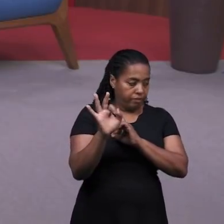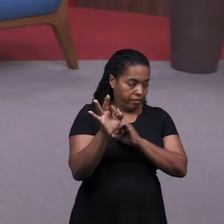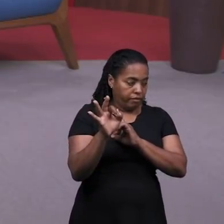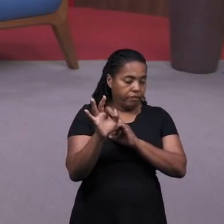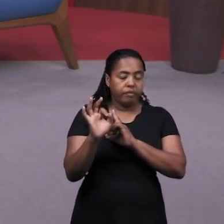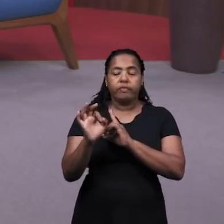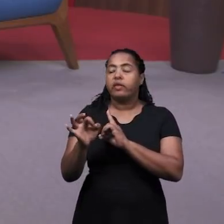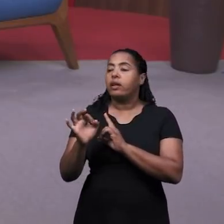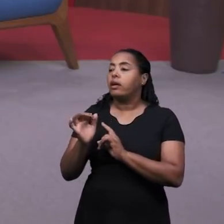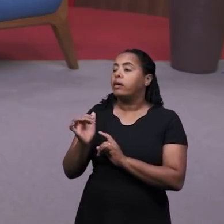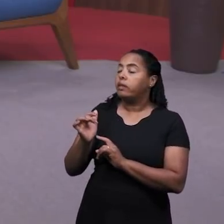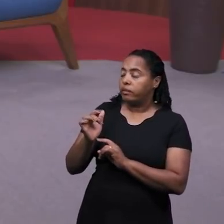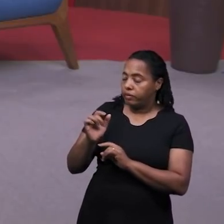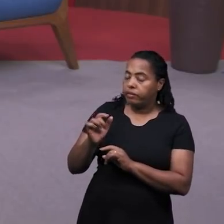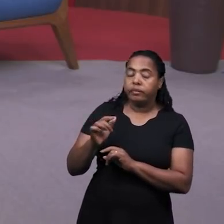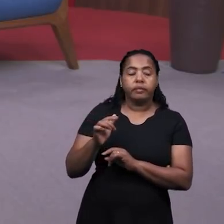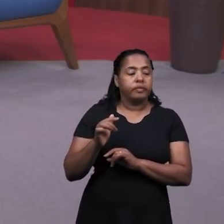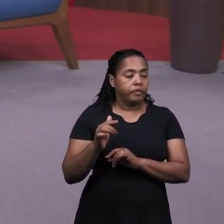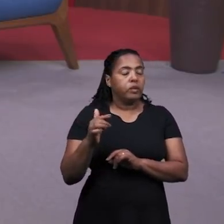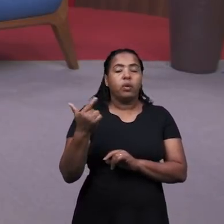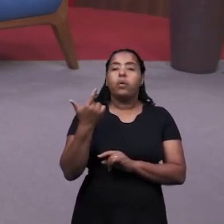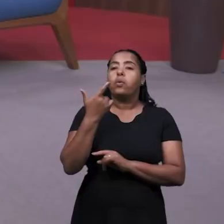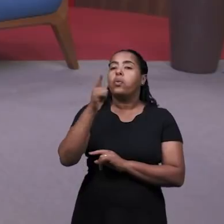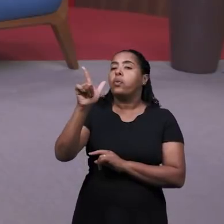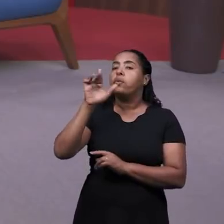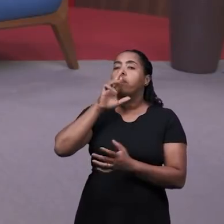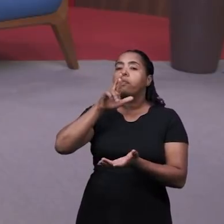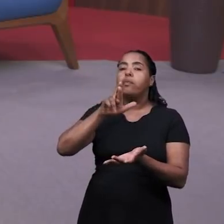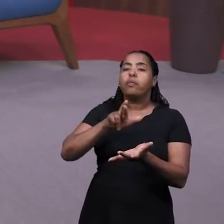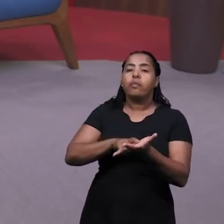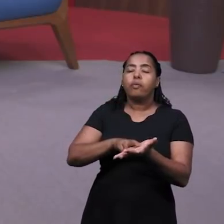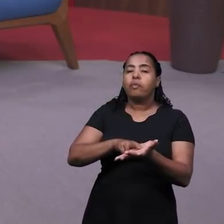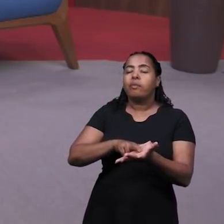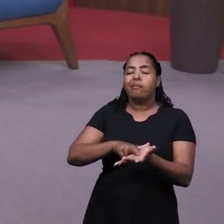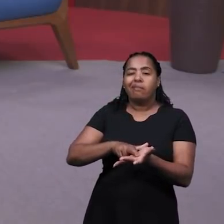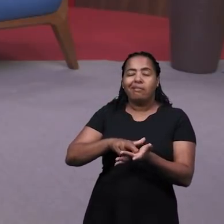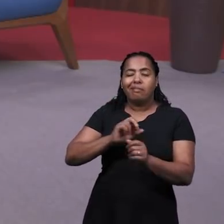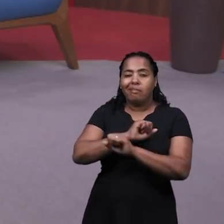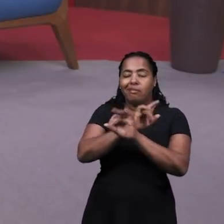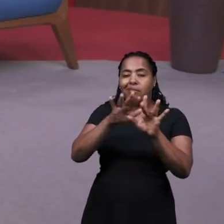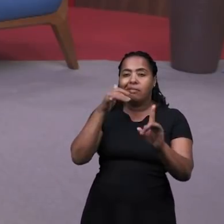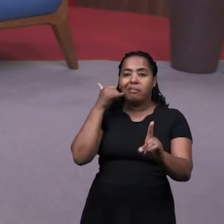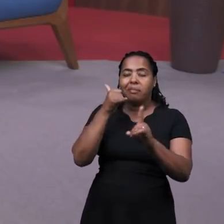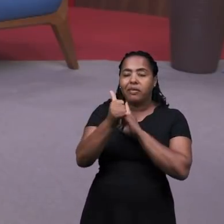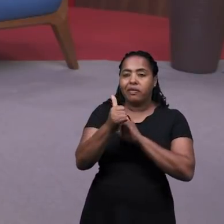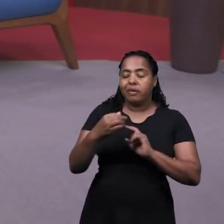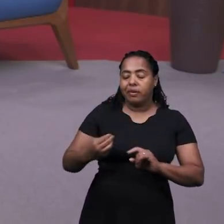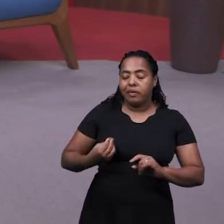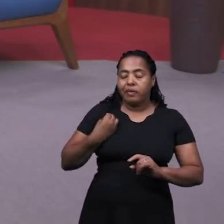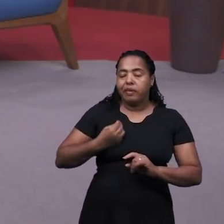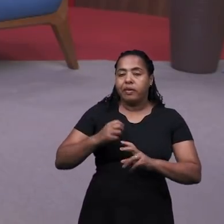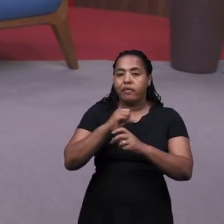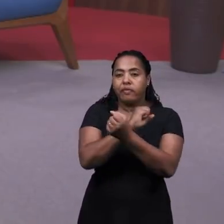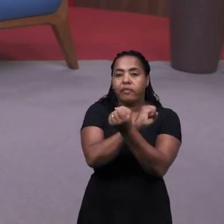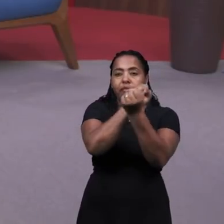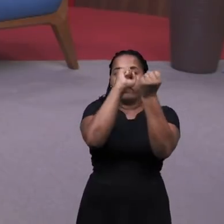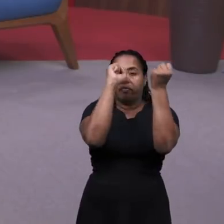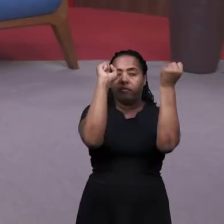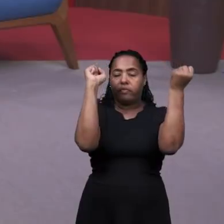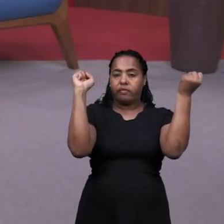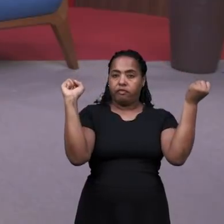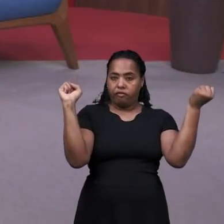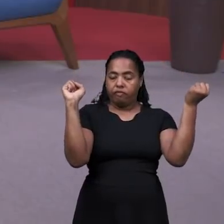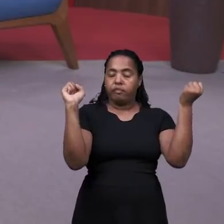E um outro, exatamente, um outro fato notável profético na vida de Sansão,